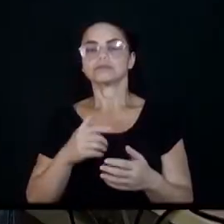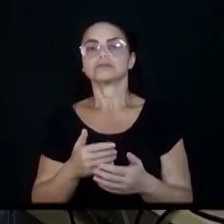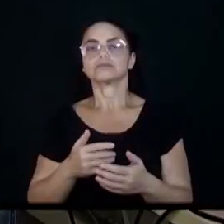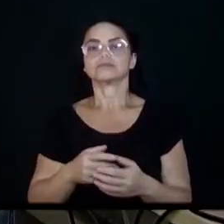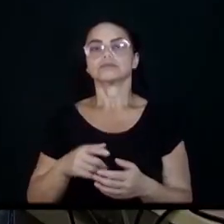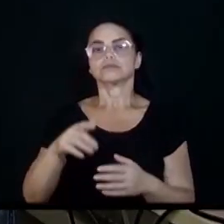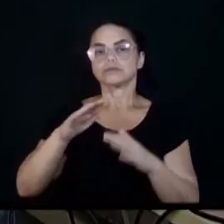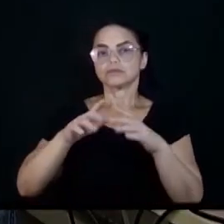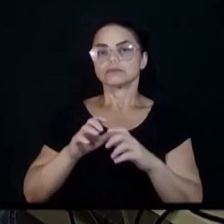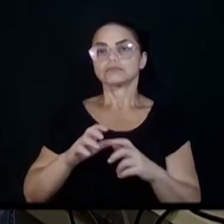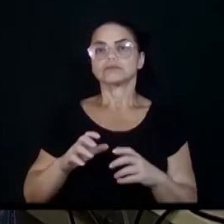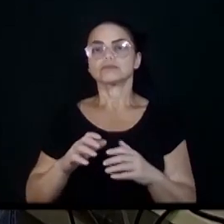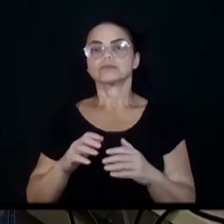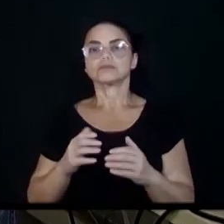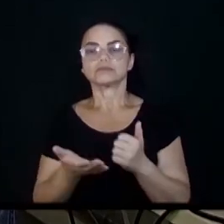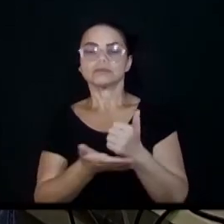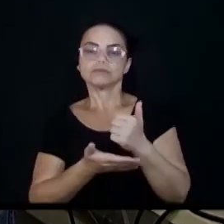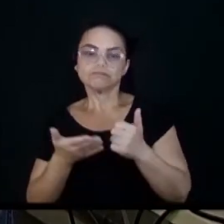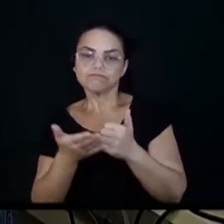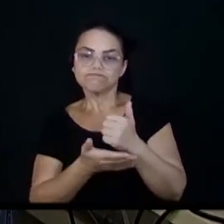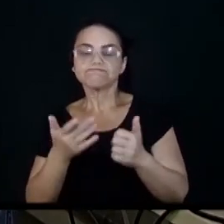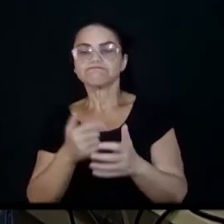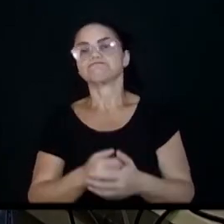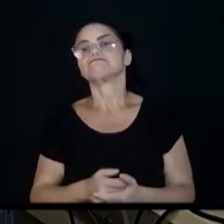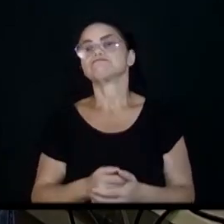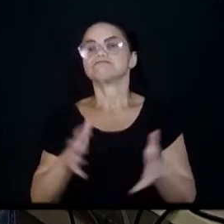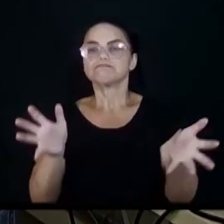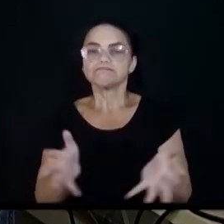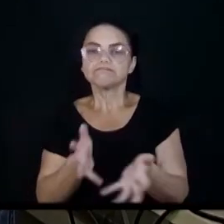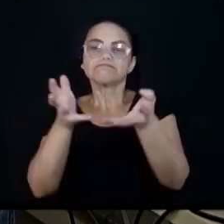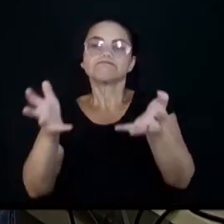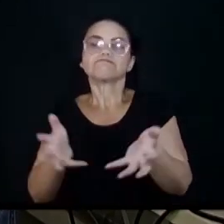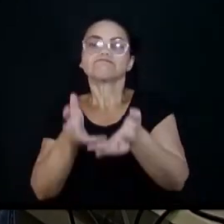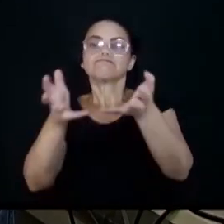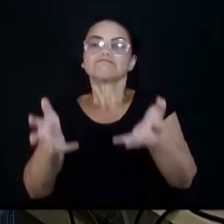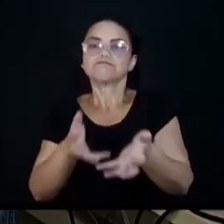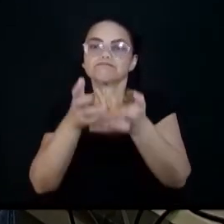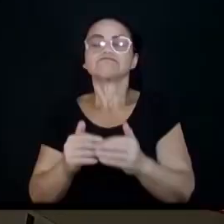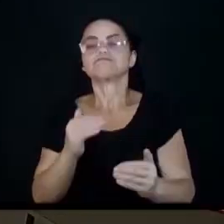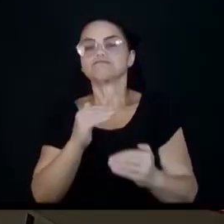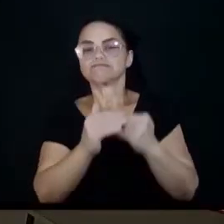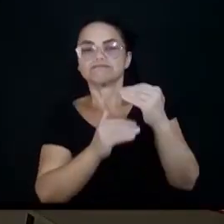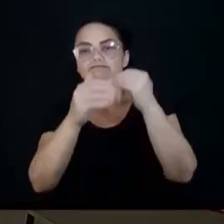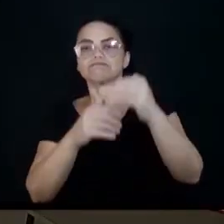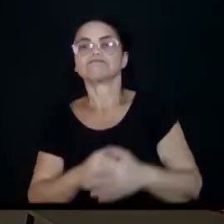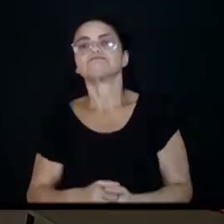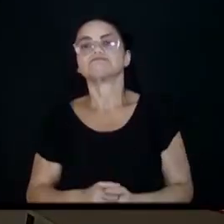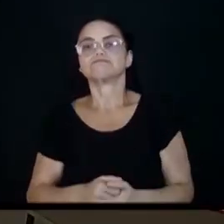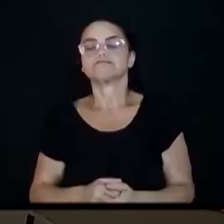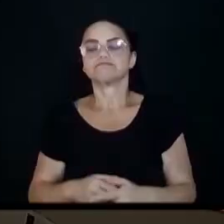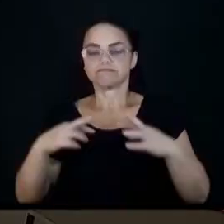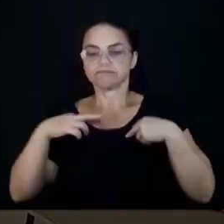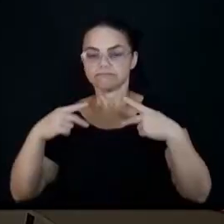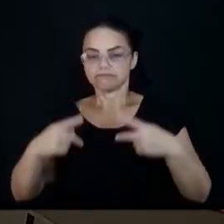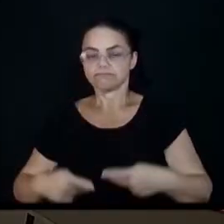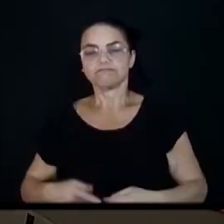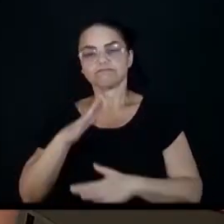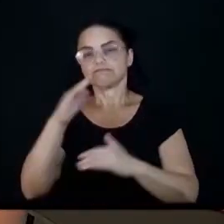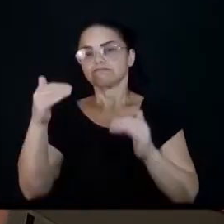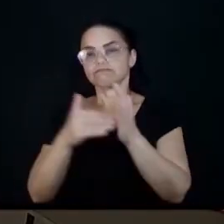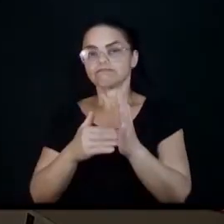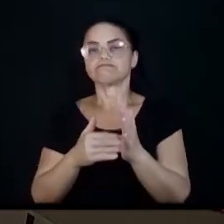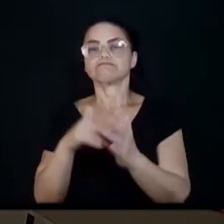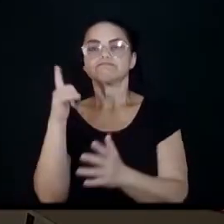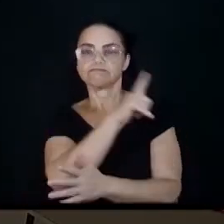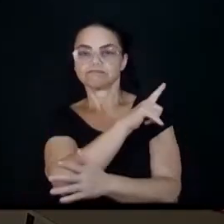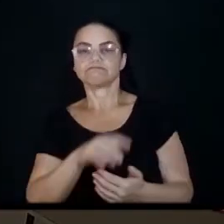dar condições, né, fomentar um pouquinho esse desenvolvimento do ser humano integral, que consiga